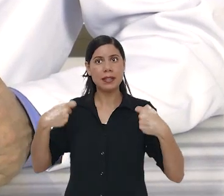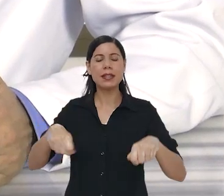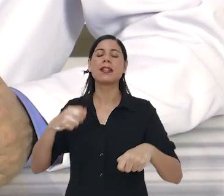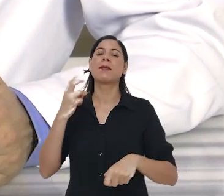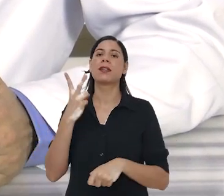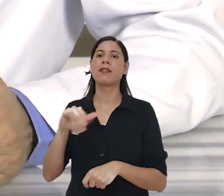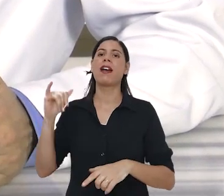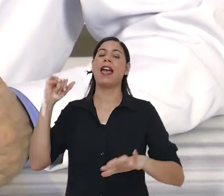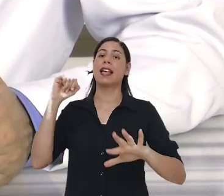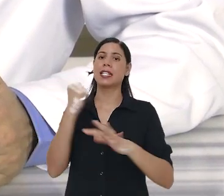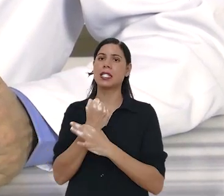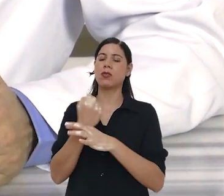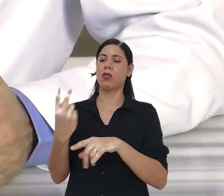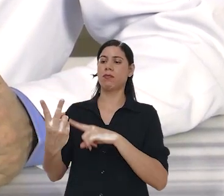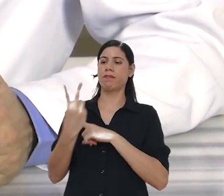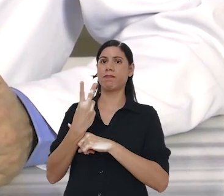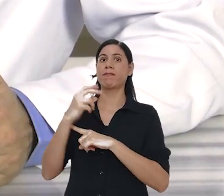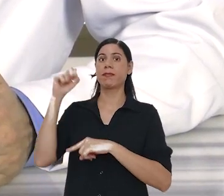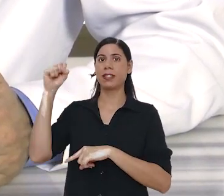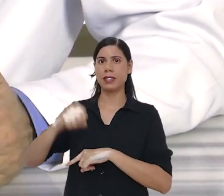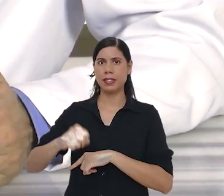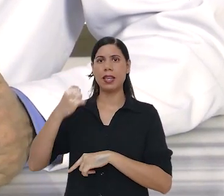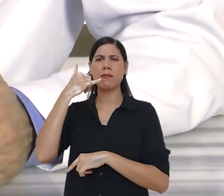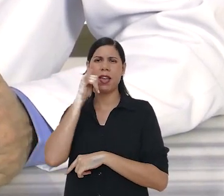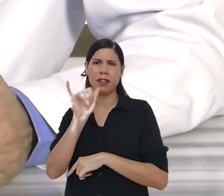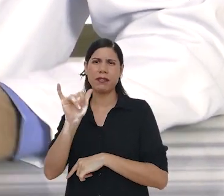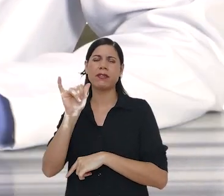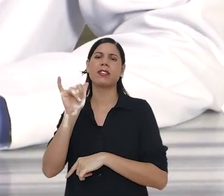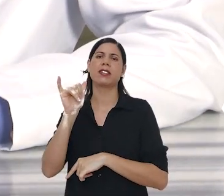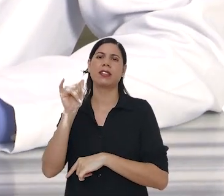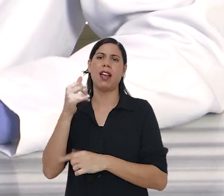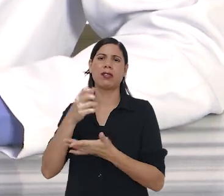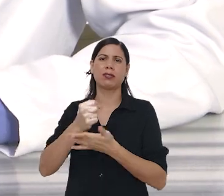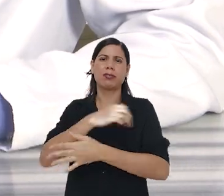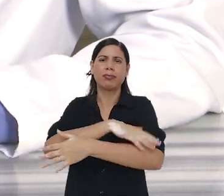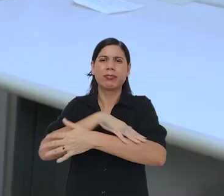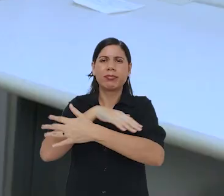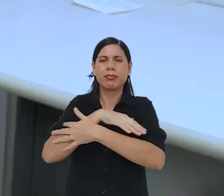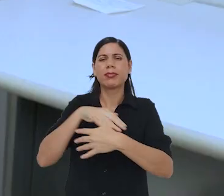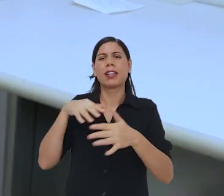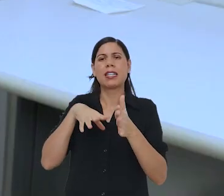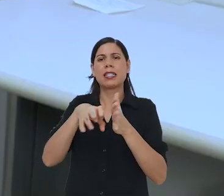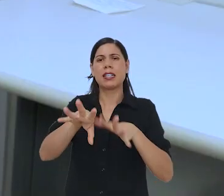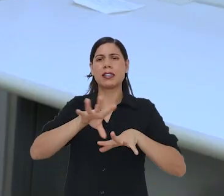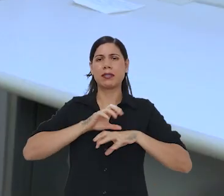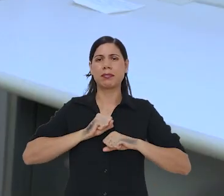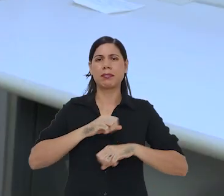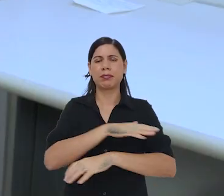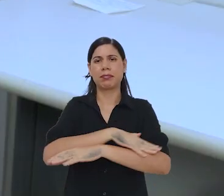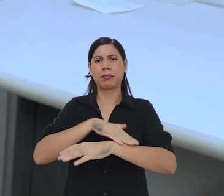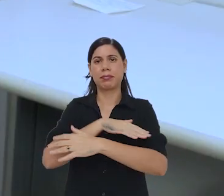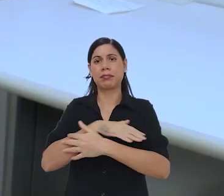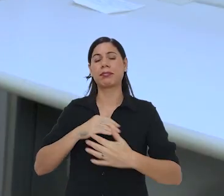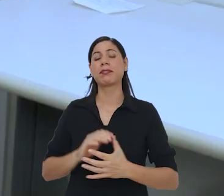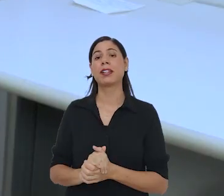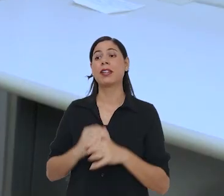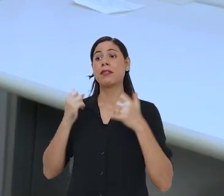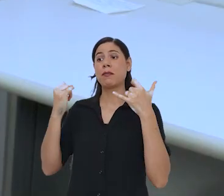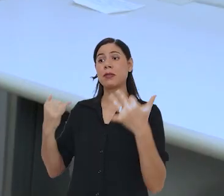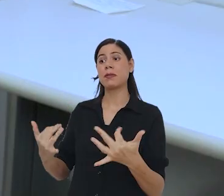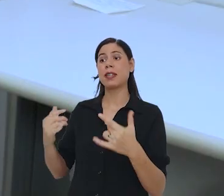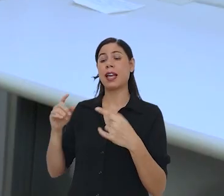estudos que garantem, que mostram que tem uma segurança muito grande para evitar esse tipo de situação como câncer de pele. Doutor, vamos falar um pouco mais sobre